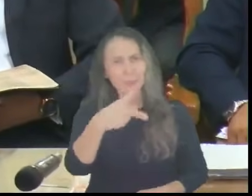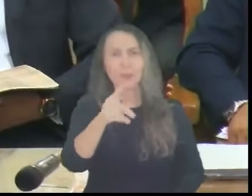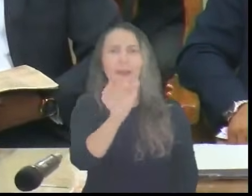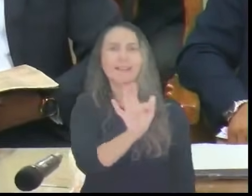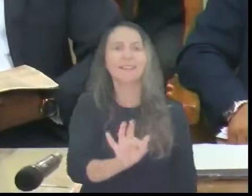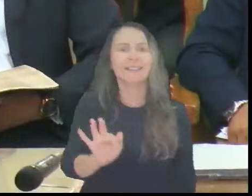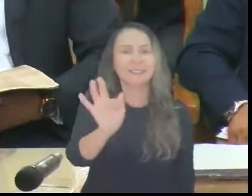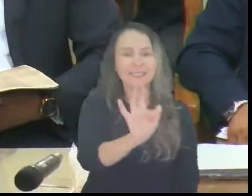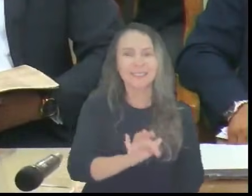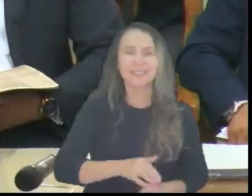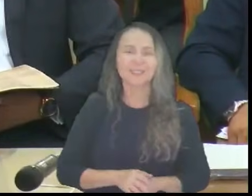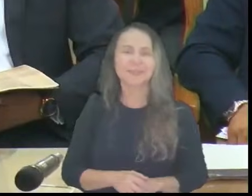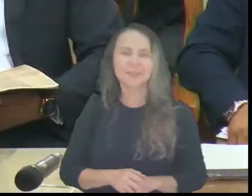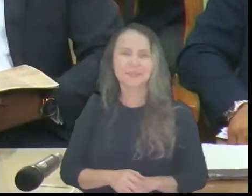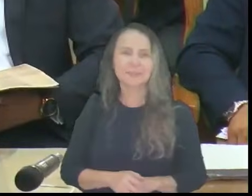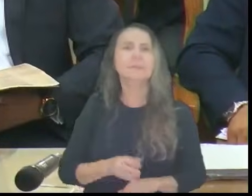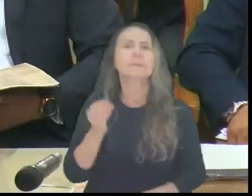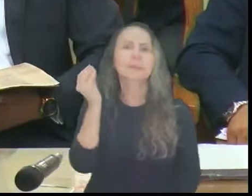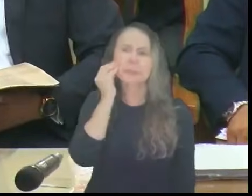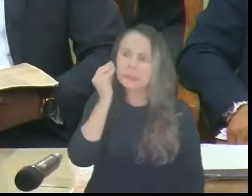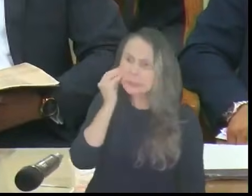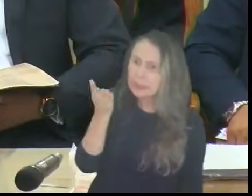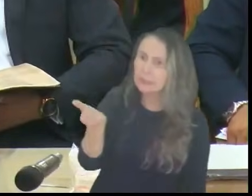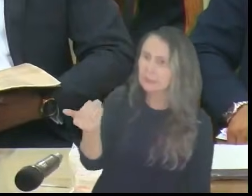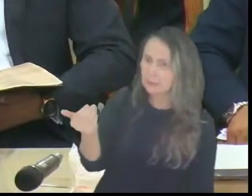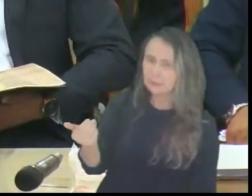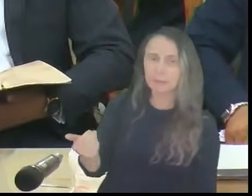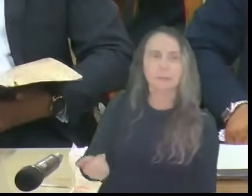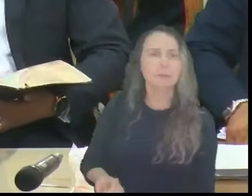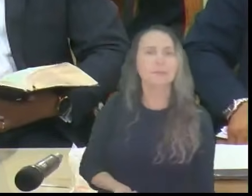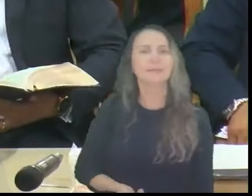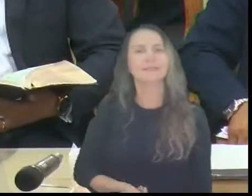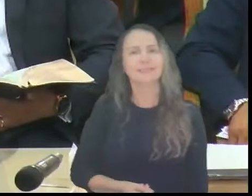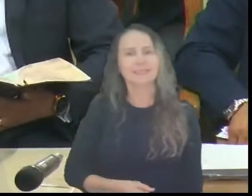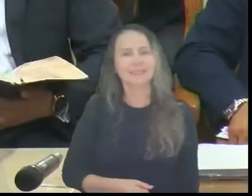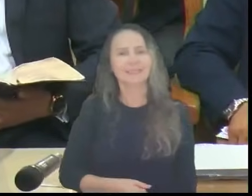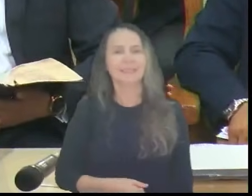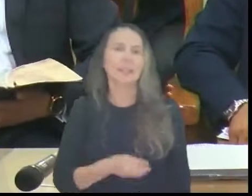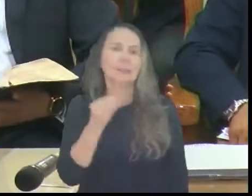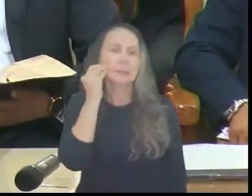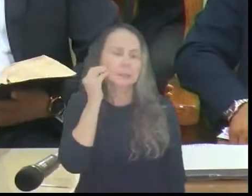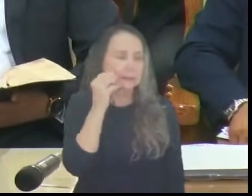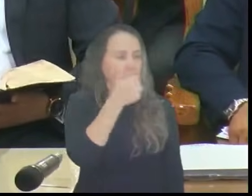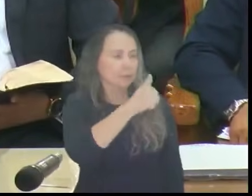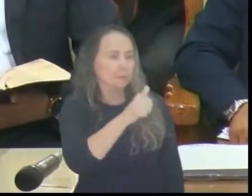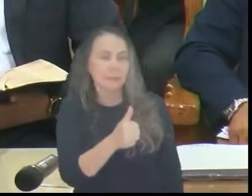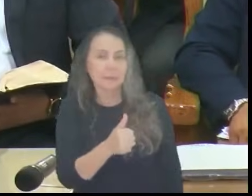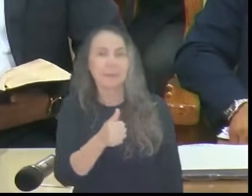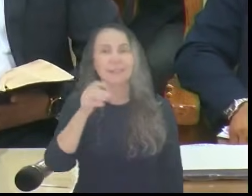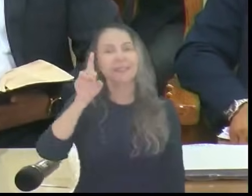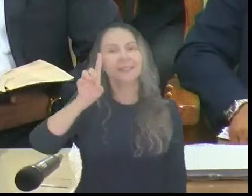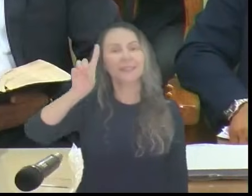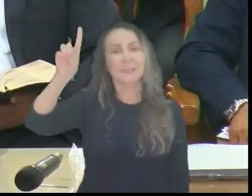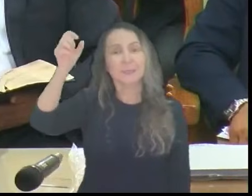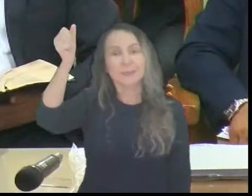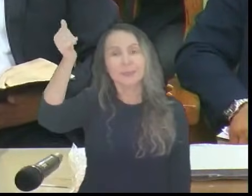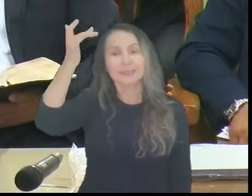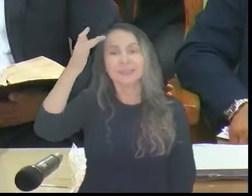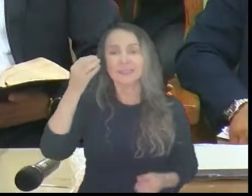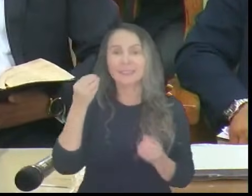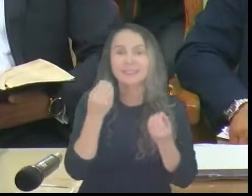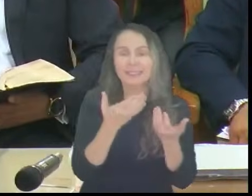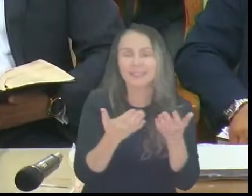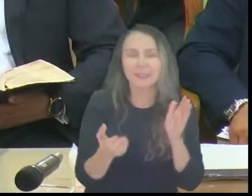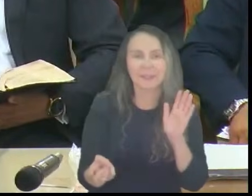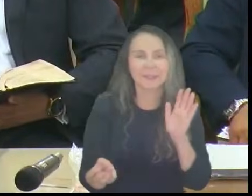Aí, faça um teste. Fizeram um teste. A Bíblia diz, Deus deu graça a Daniel perante